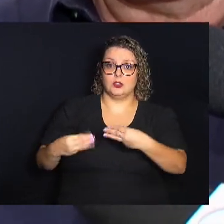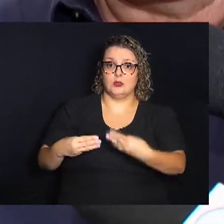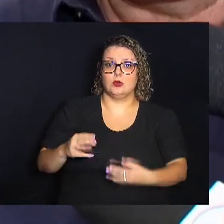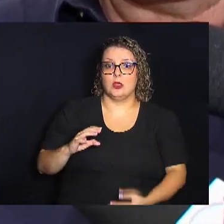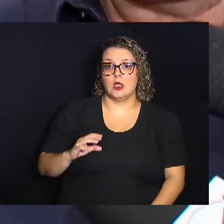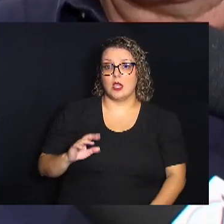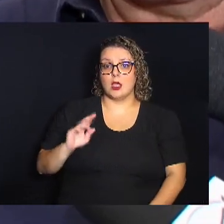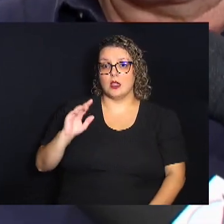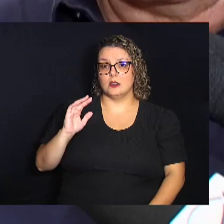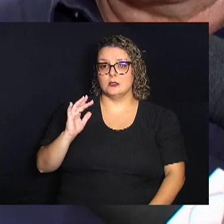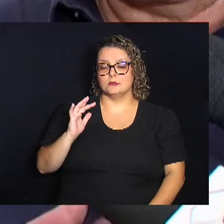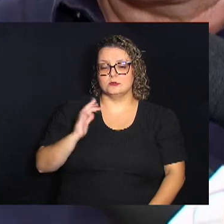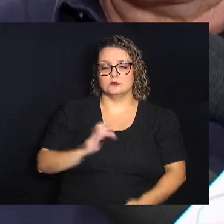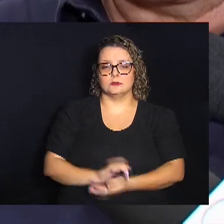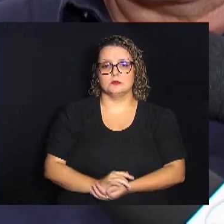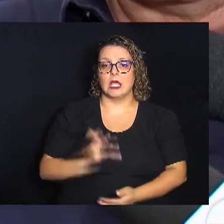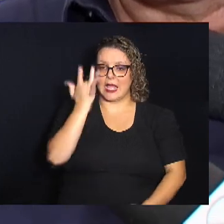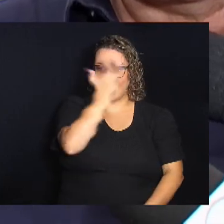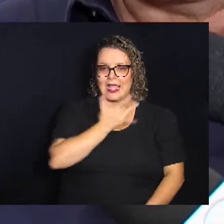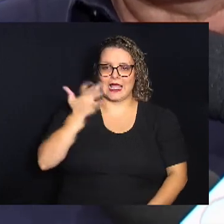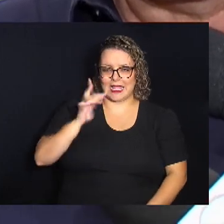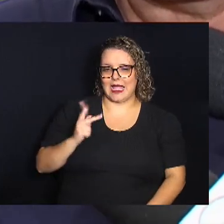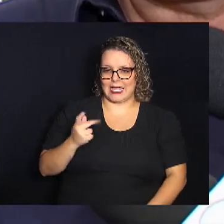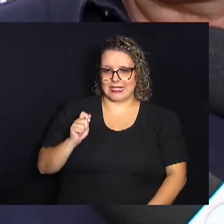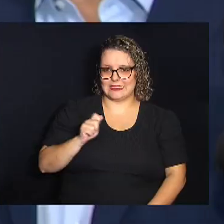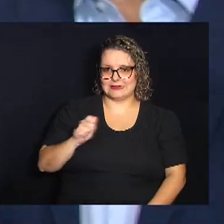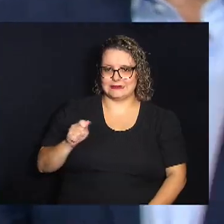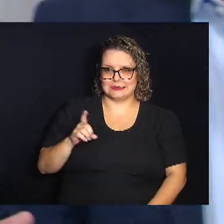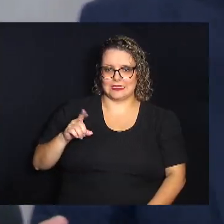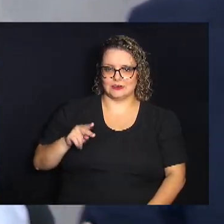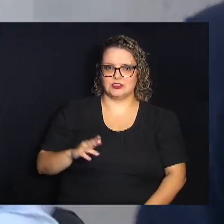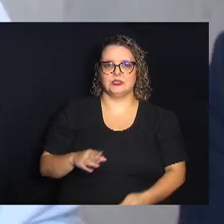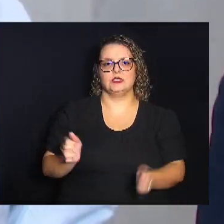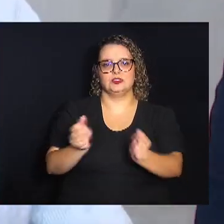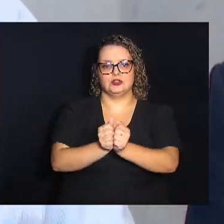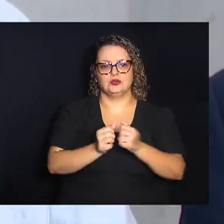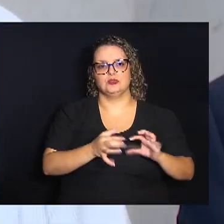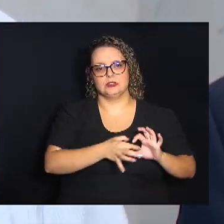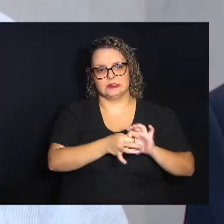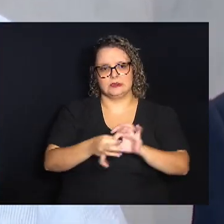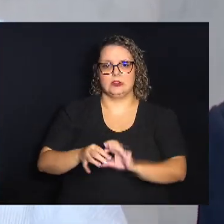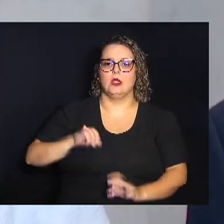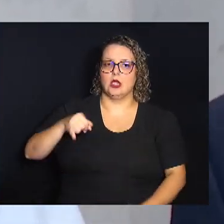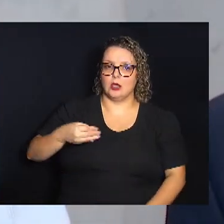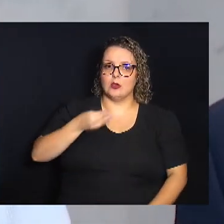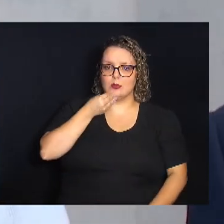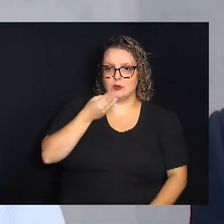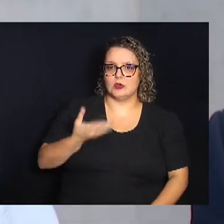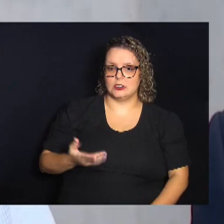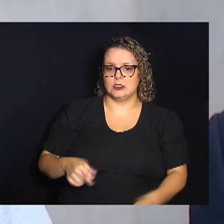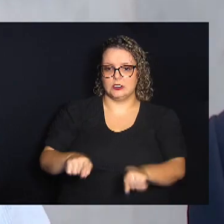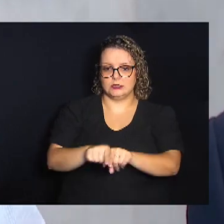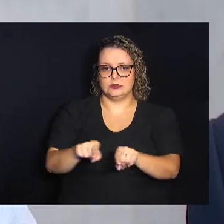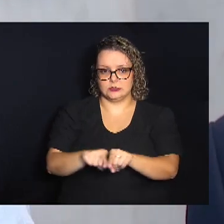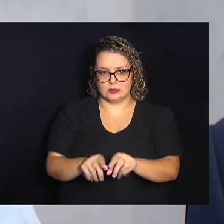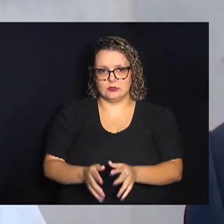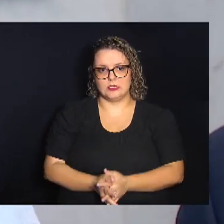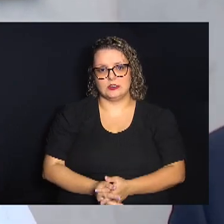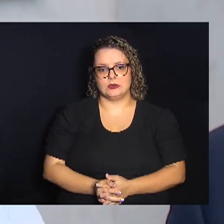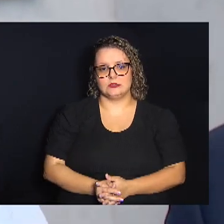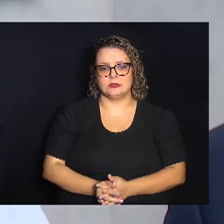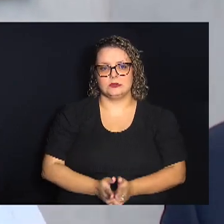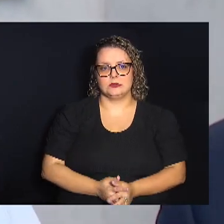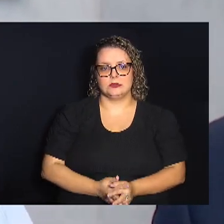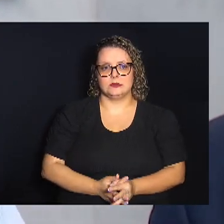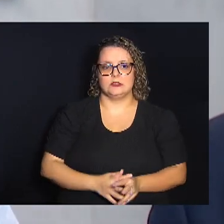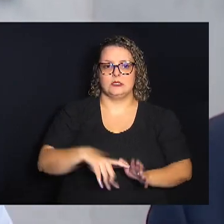presidente Lula vão começar por esse ciclo junto ao Congresso. Aproveitando a oportunidade, a gente também vai registrar